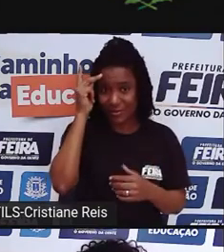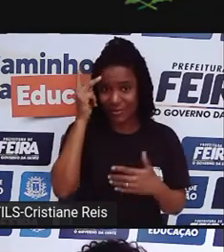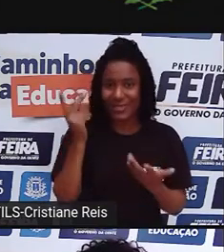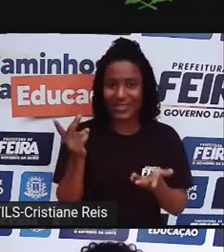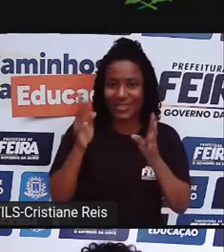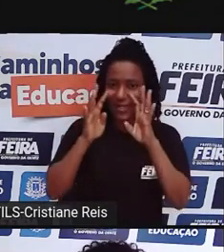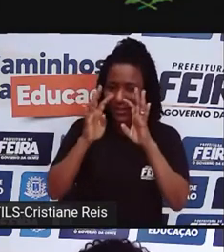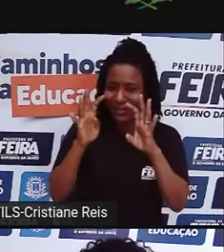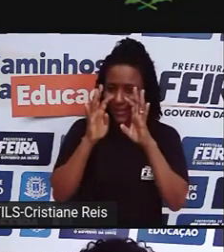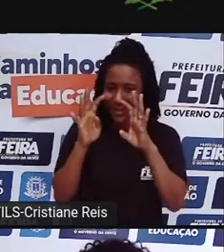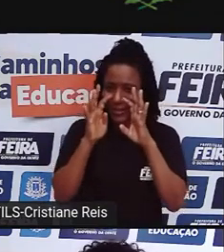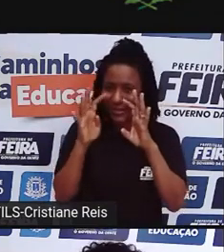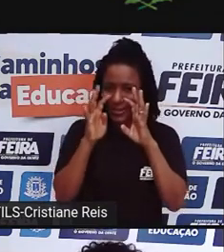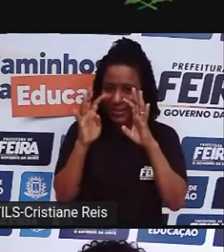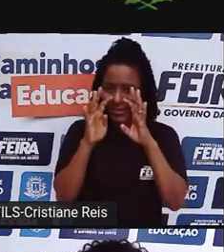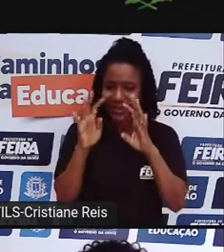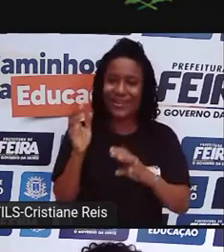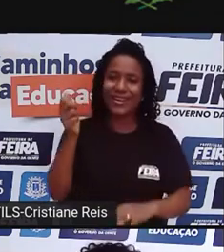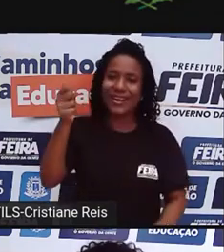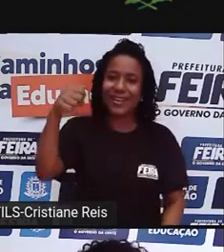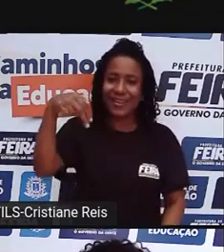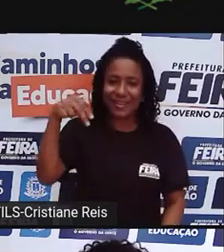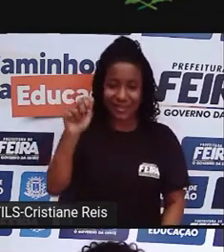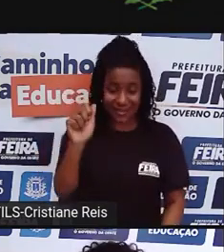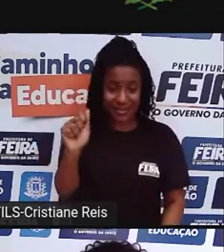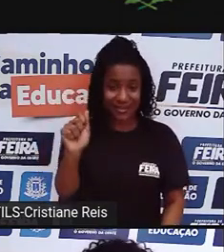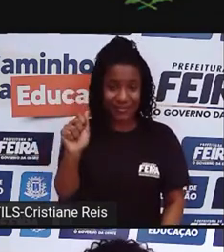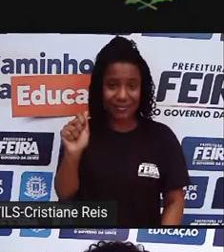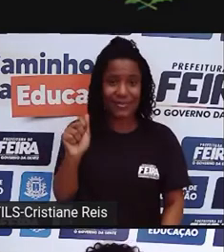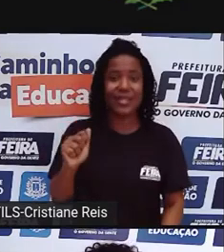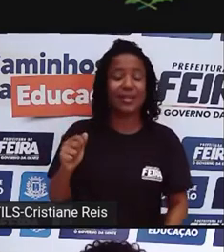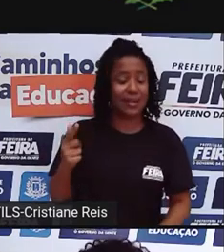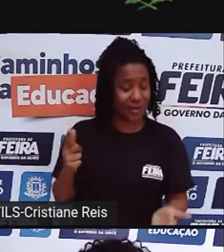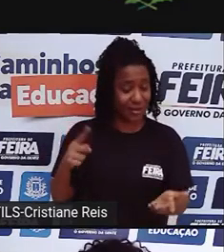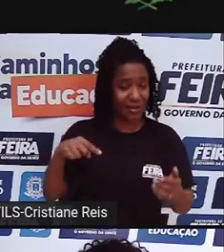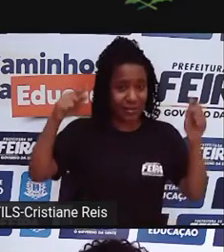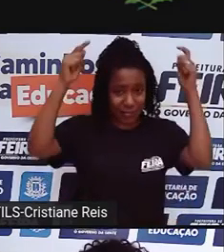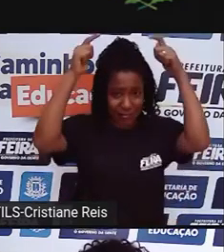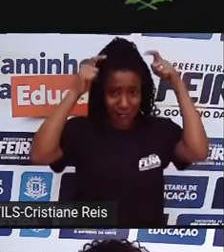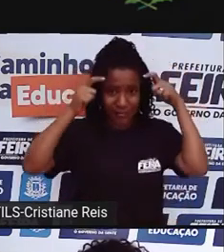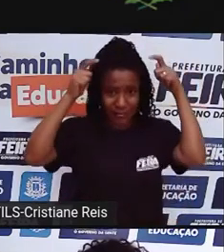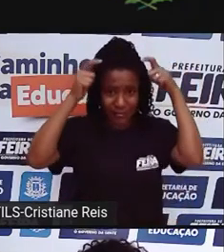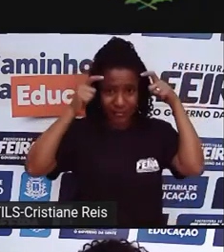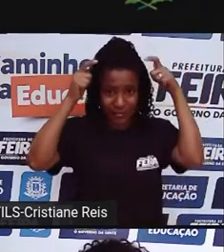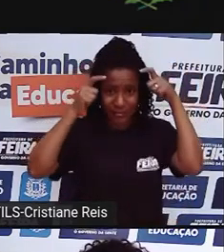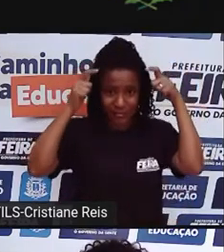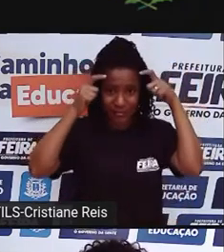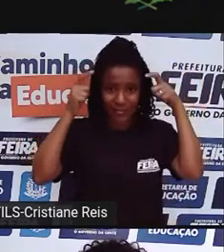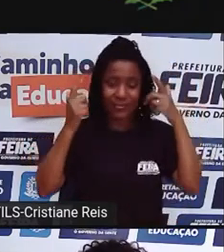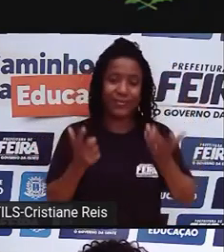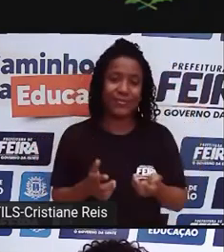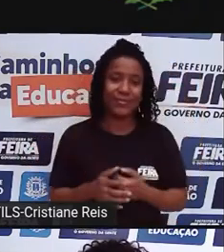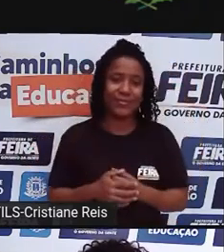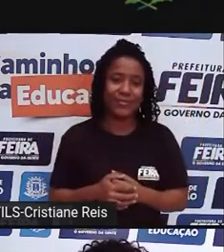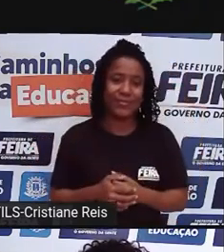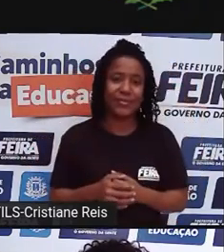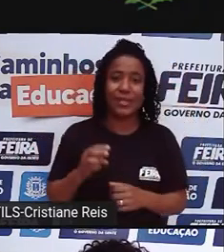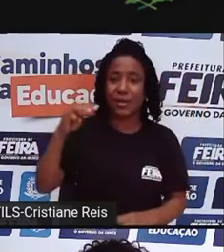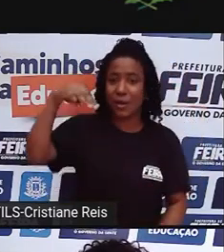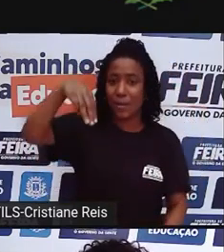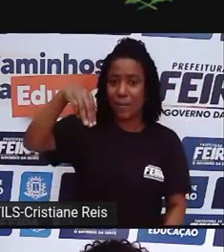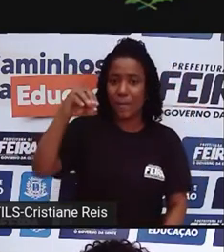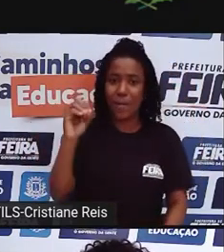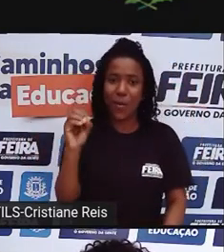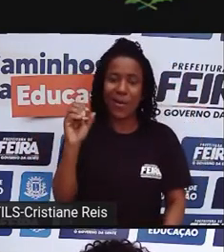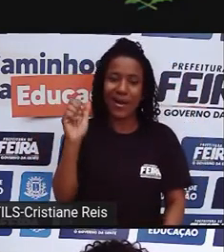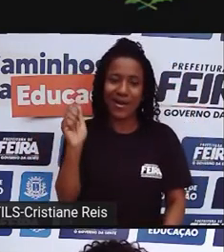uma princesa, só que guerreira, né? O pessoal falou muito do pé de Moana. Moana não tem pé